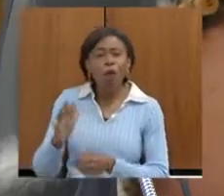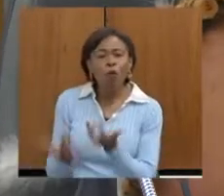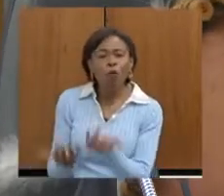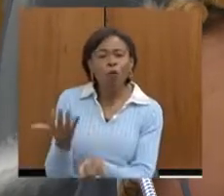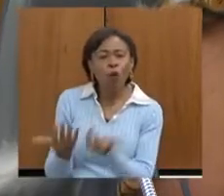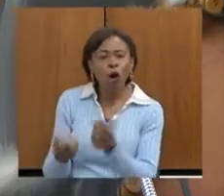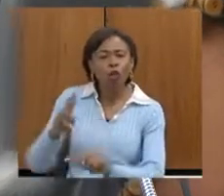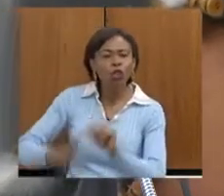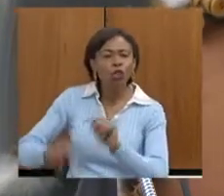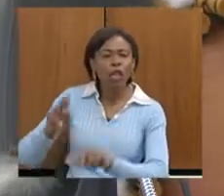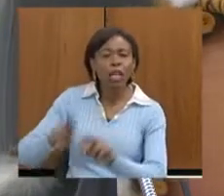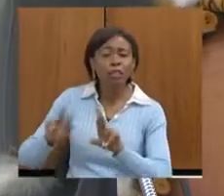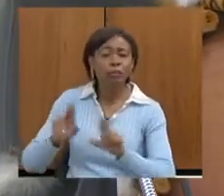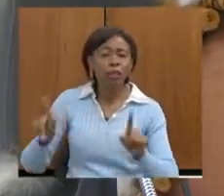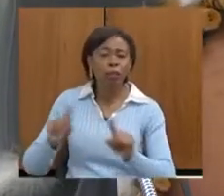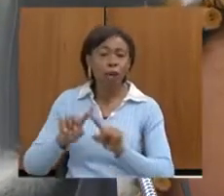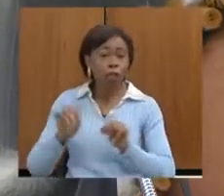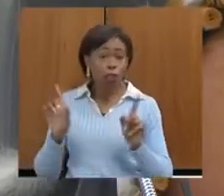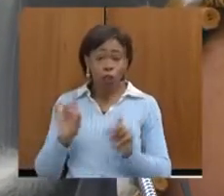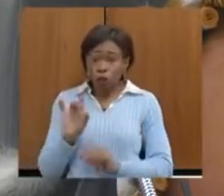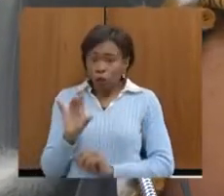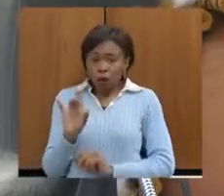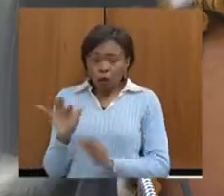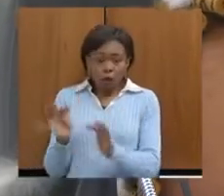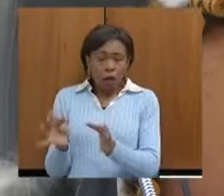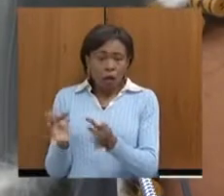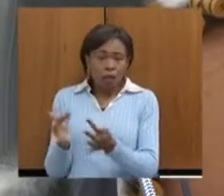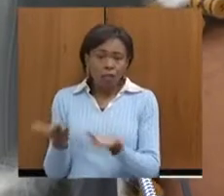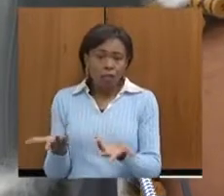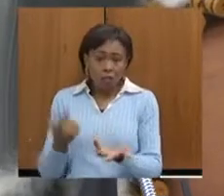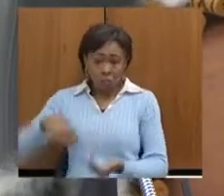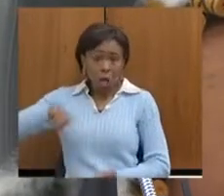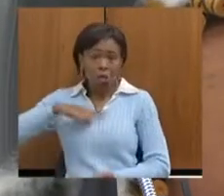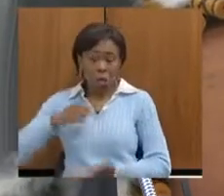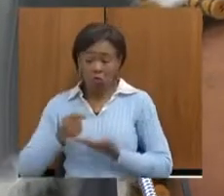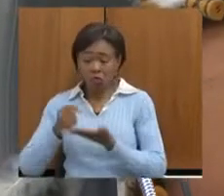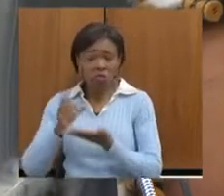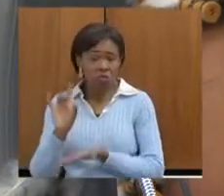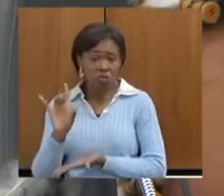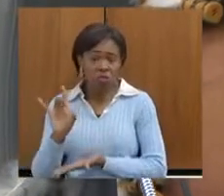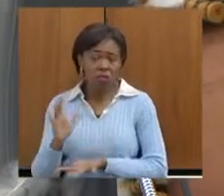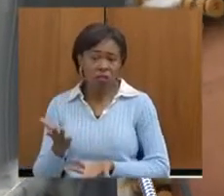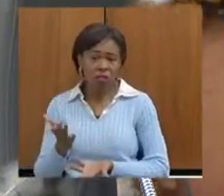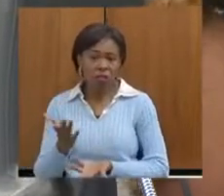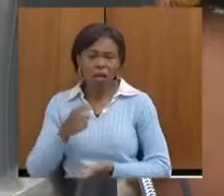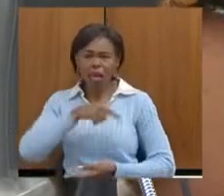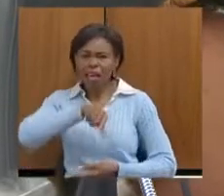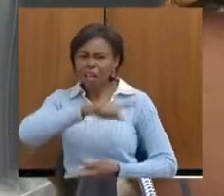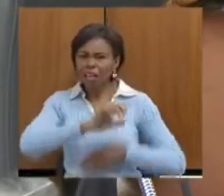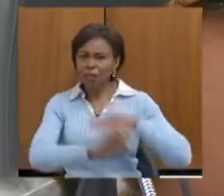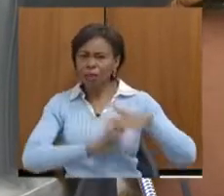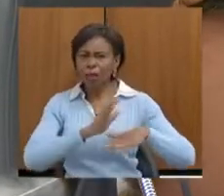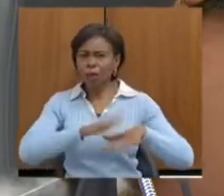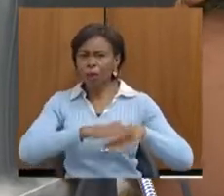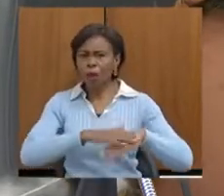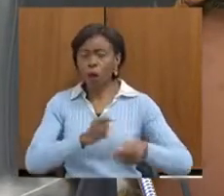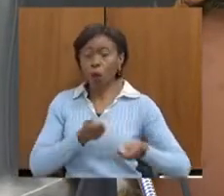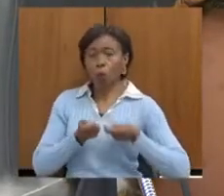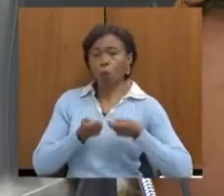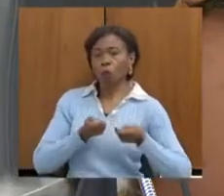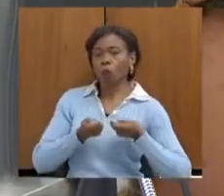mas é isso é só o que tem na prática para nós então elas disputa elas controlam isso